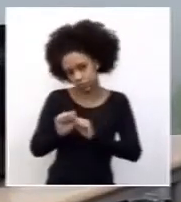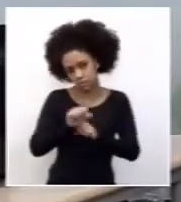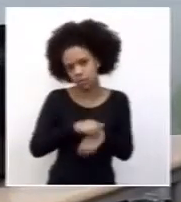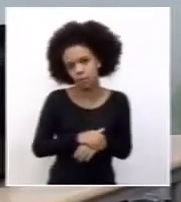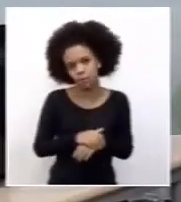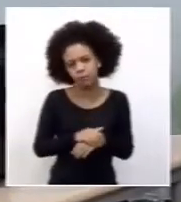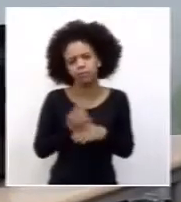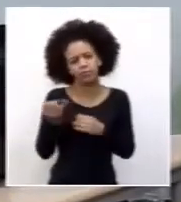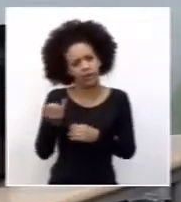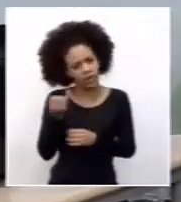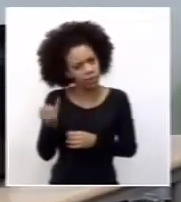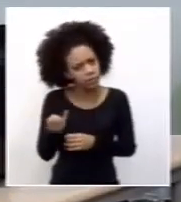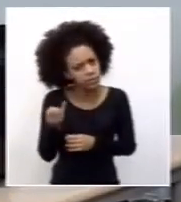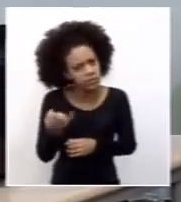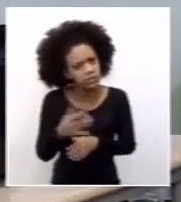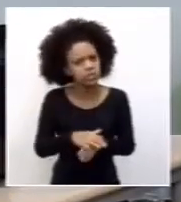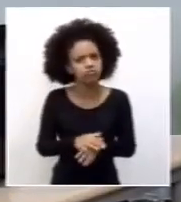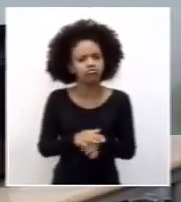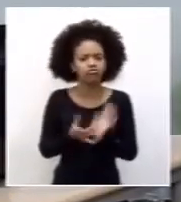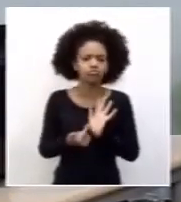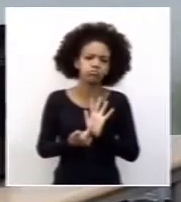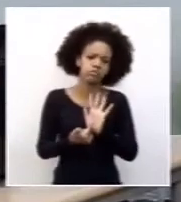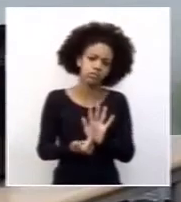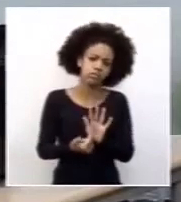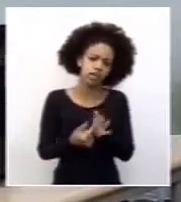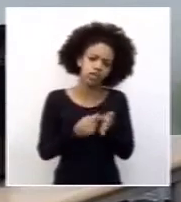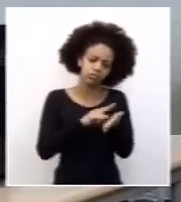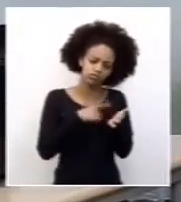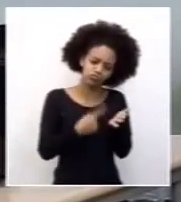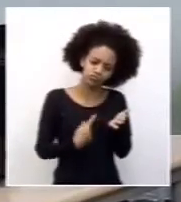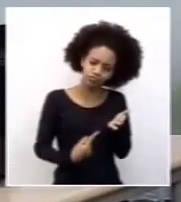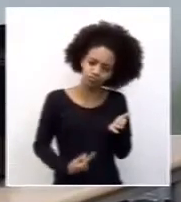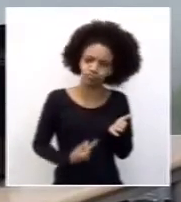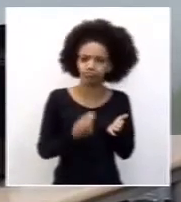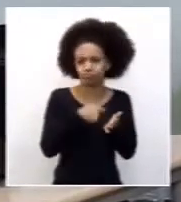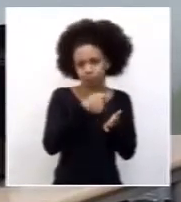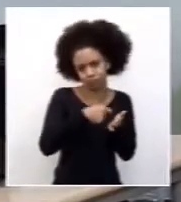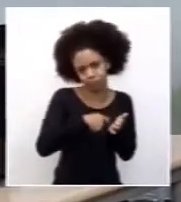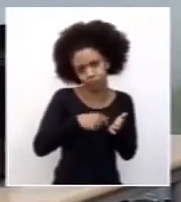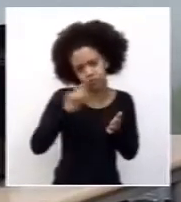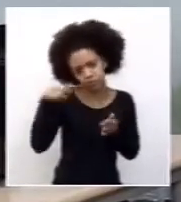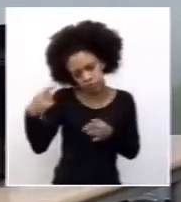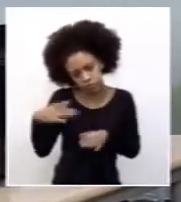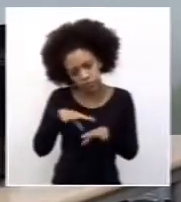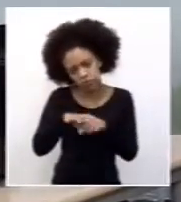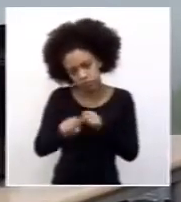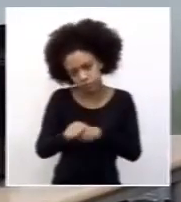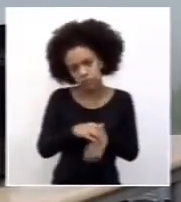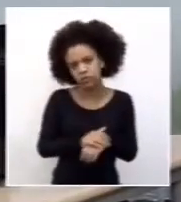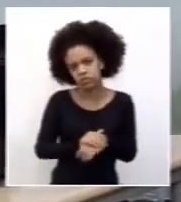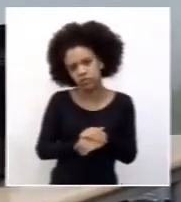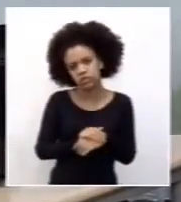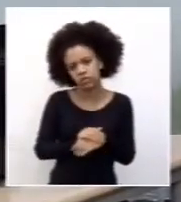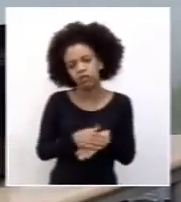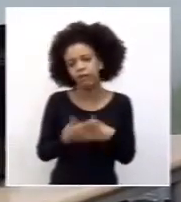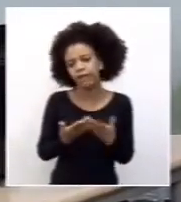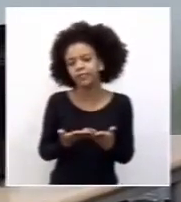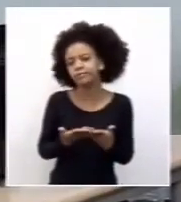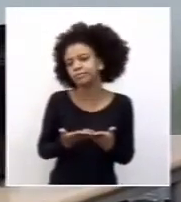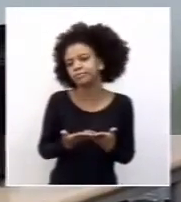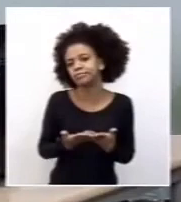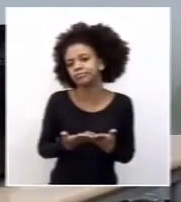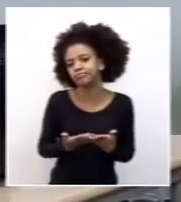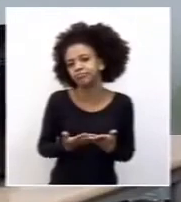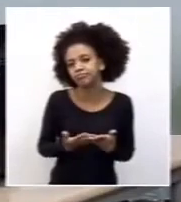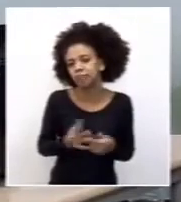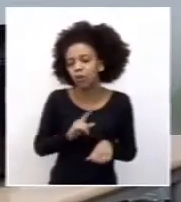É importante destacar que o diário de bordo, né, as próximas ATPCs, serão assim o momento que os